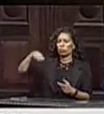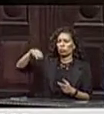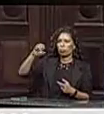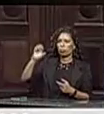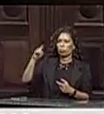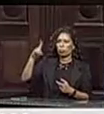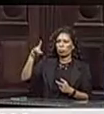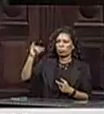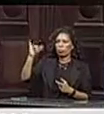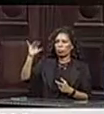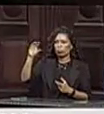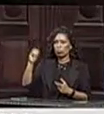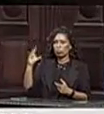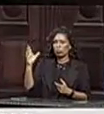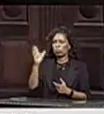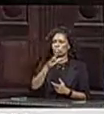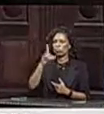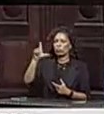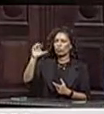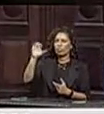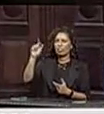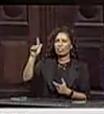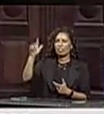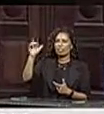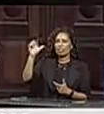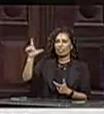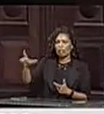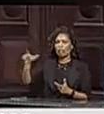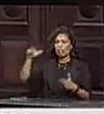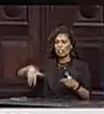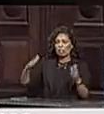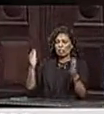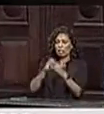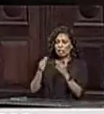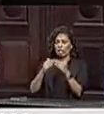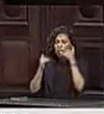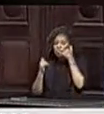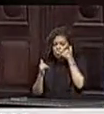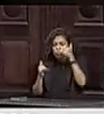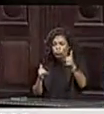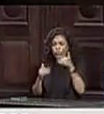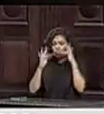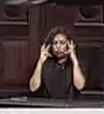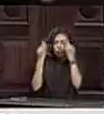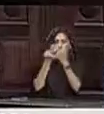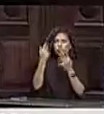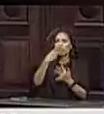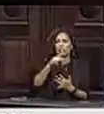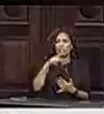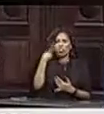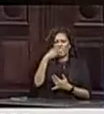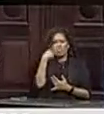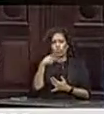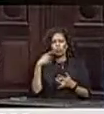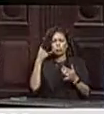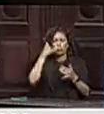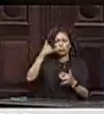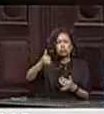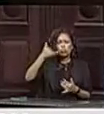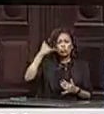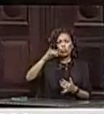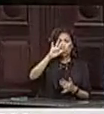com familiares que não eram encontrados, especialmente o filho, não atendia a nenhuma